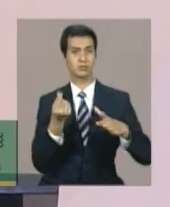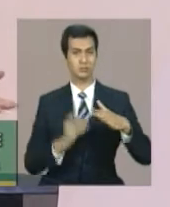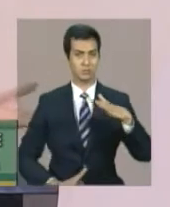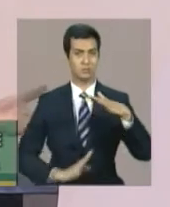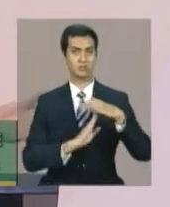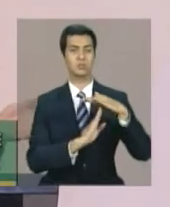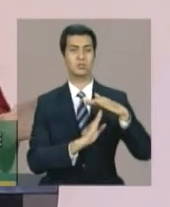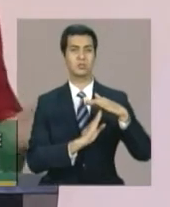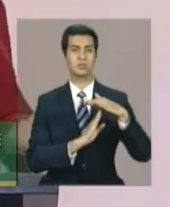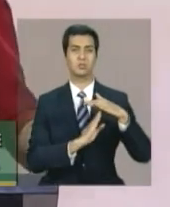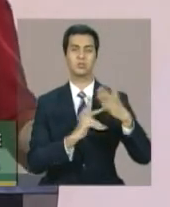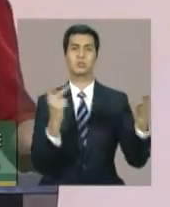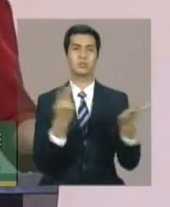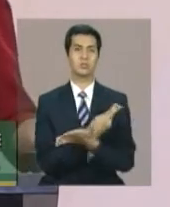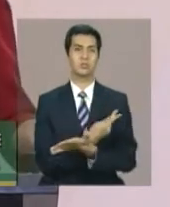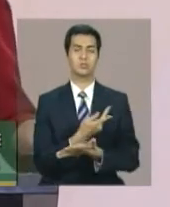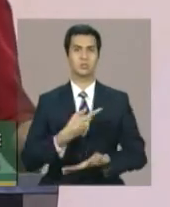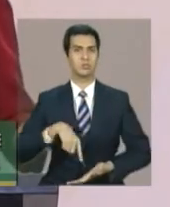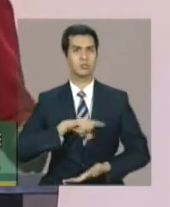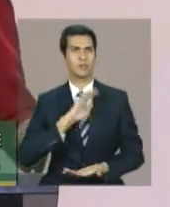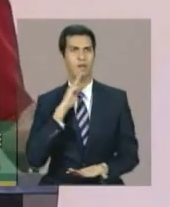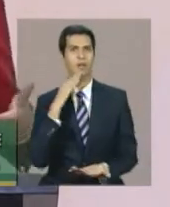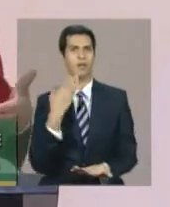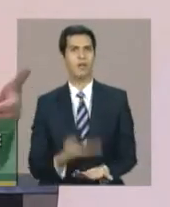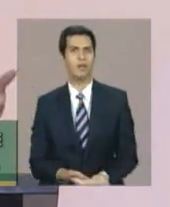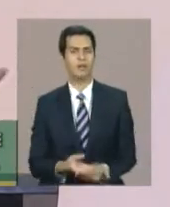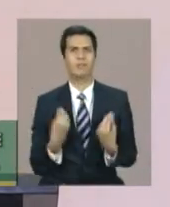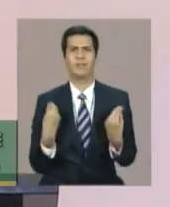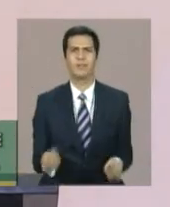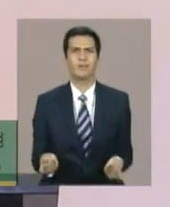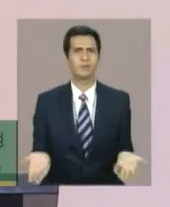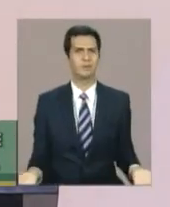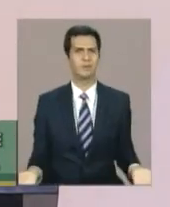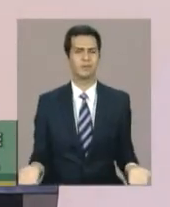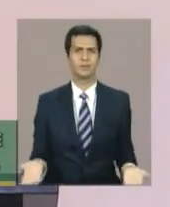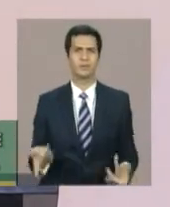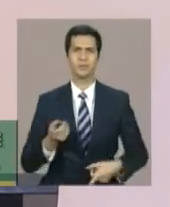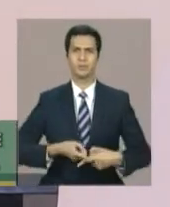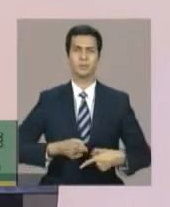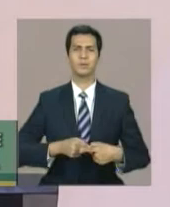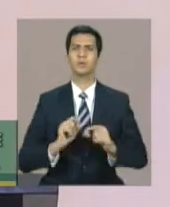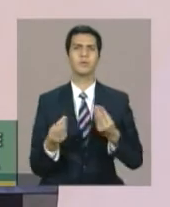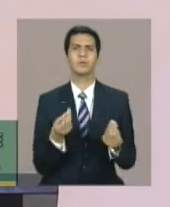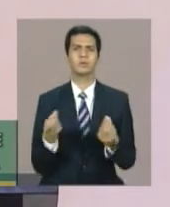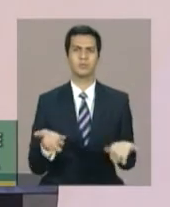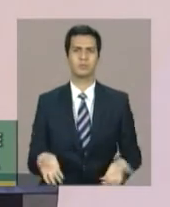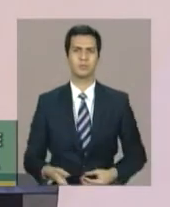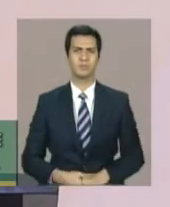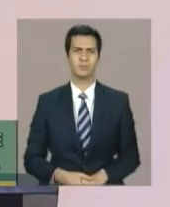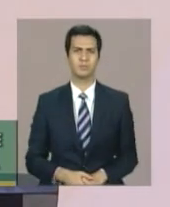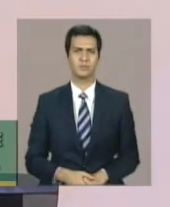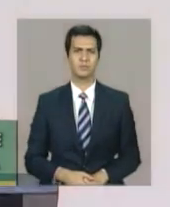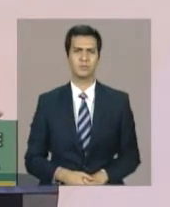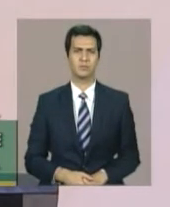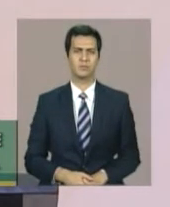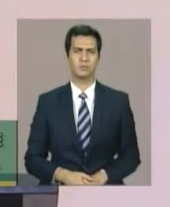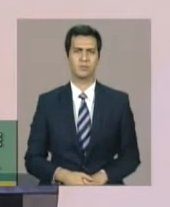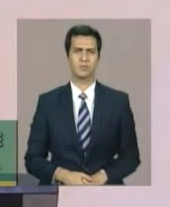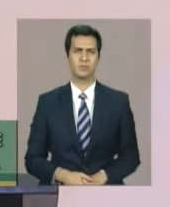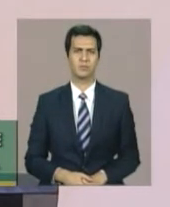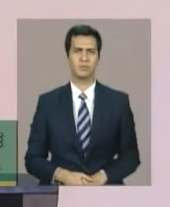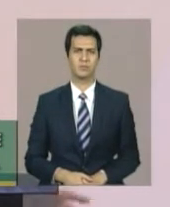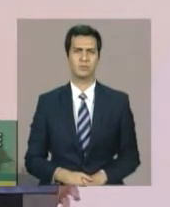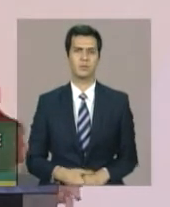economia americana ocorrer. Perplexo por quê? Porque era como se desse, se nós, por